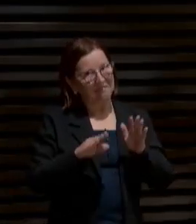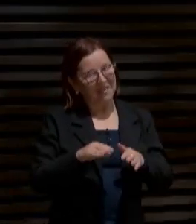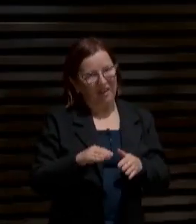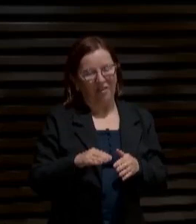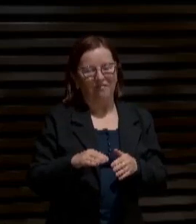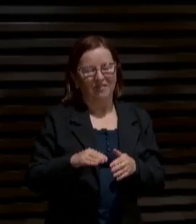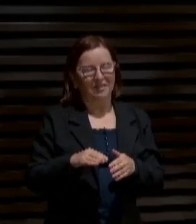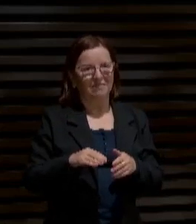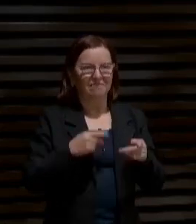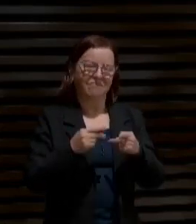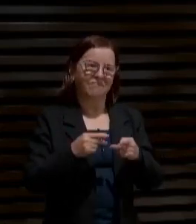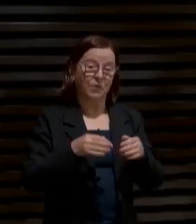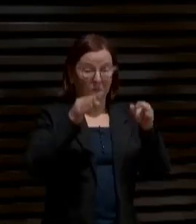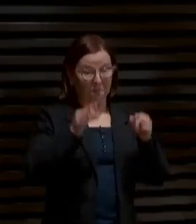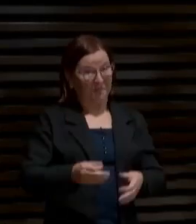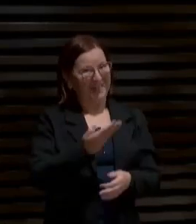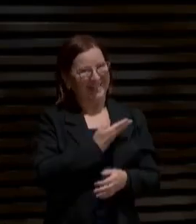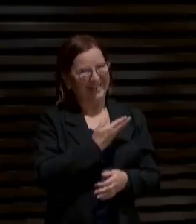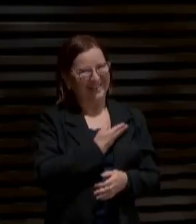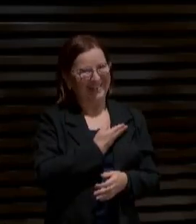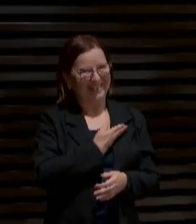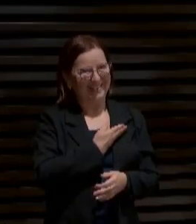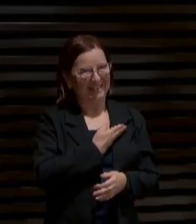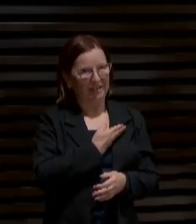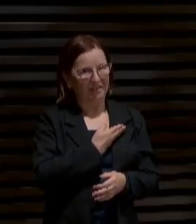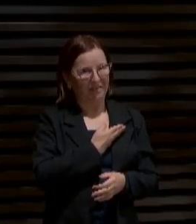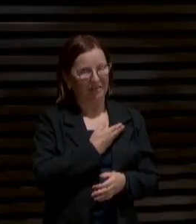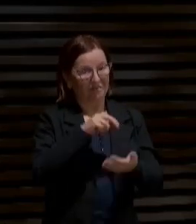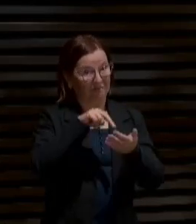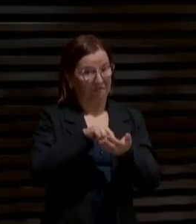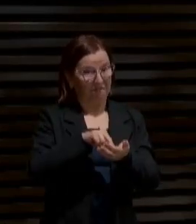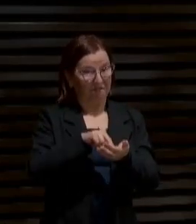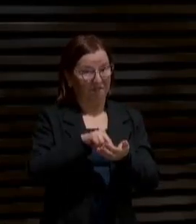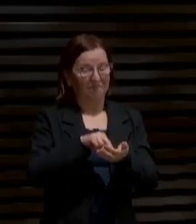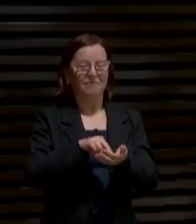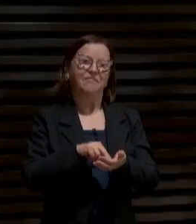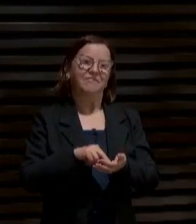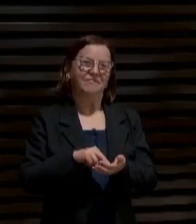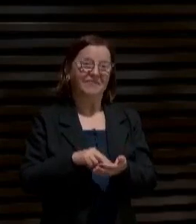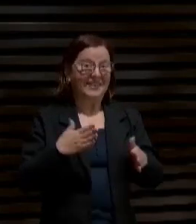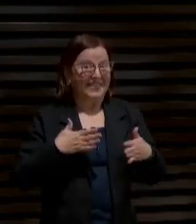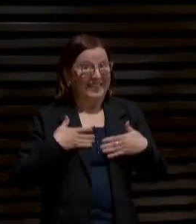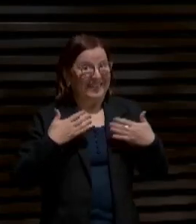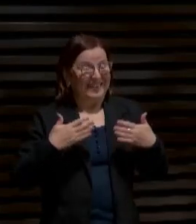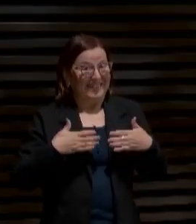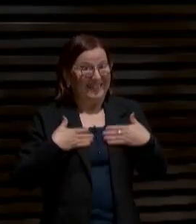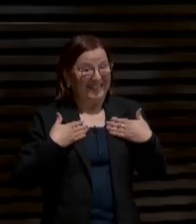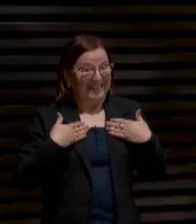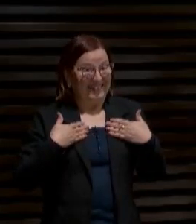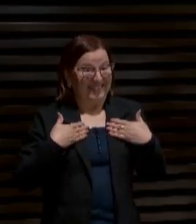honesto amigo comprometido Virtuoso Alegre